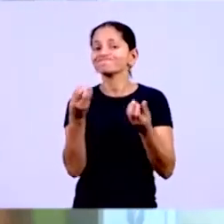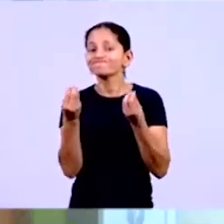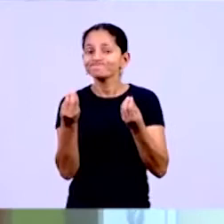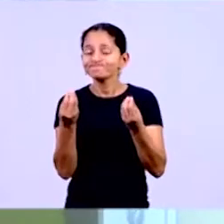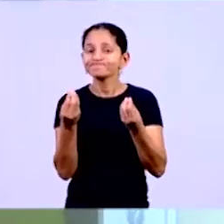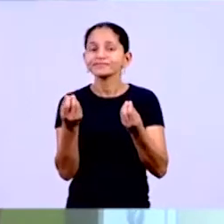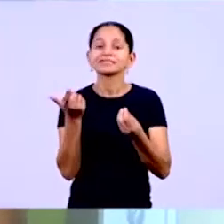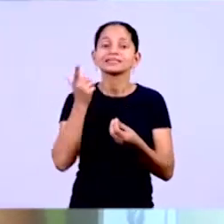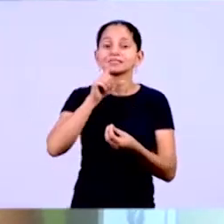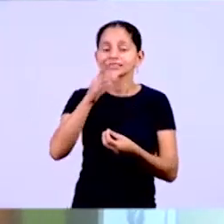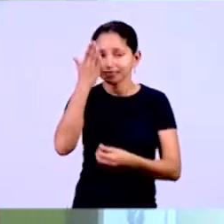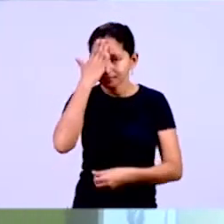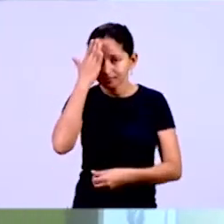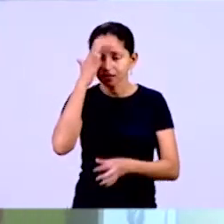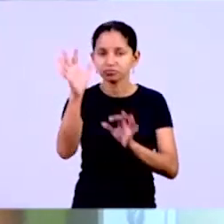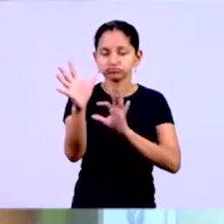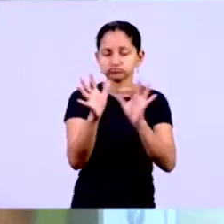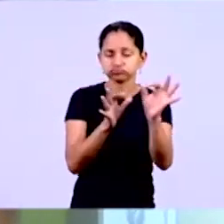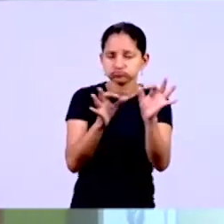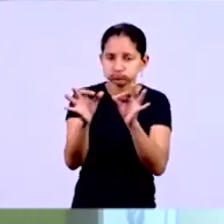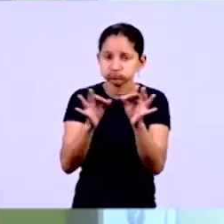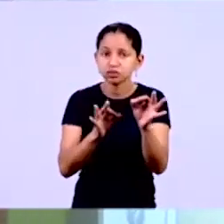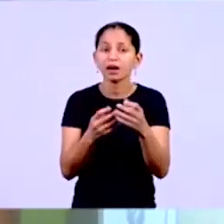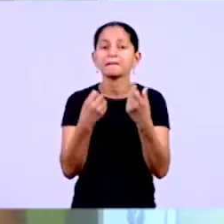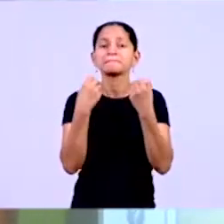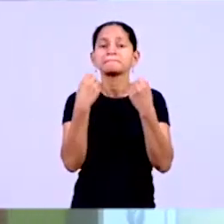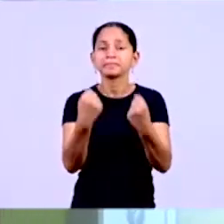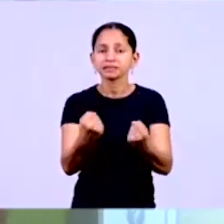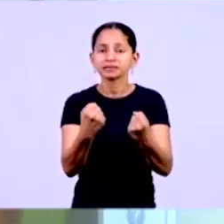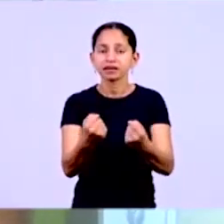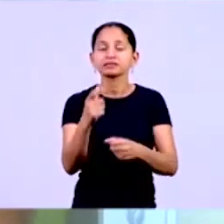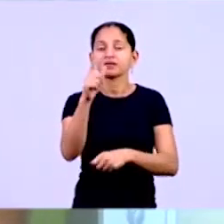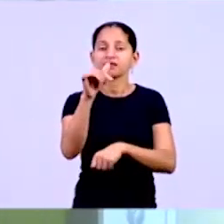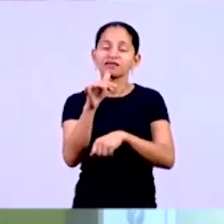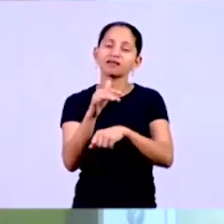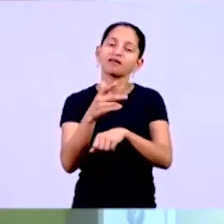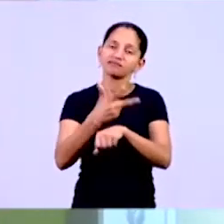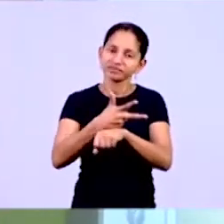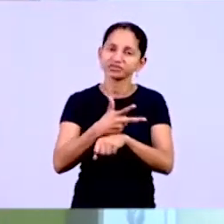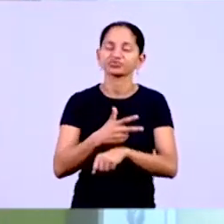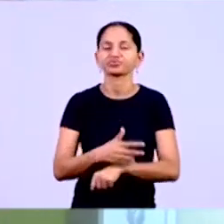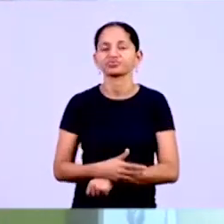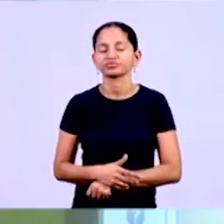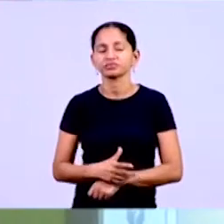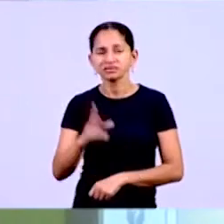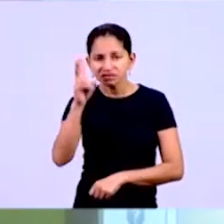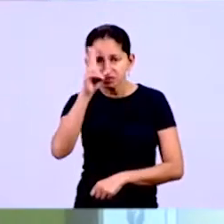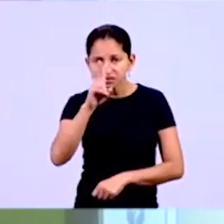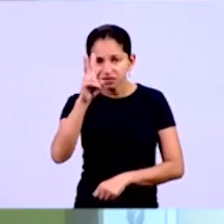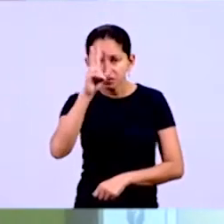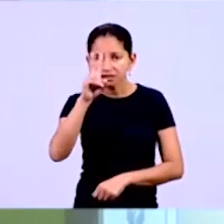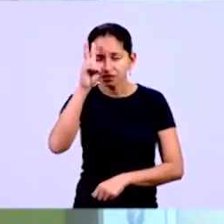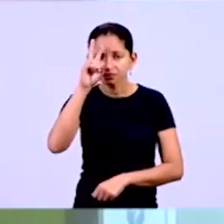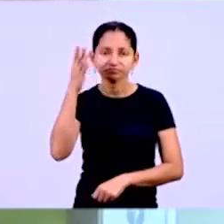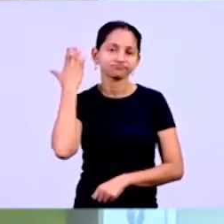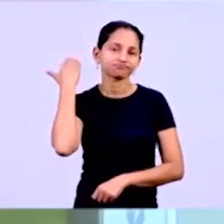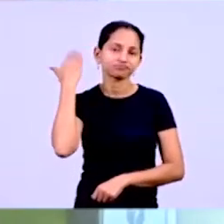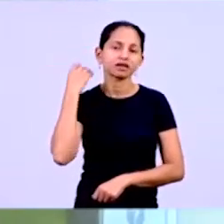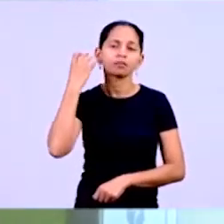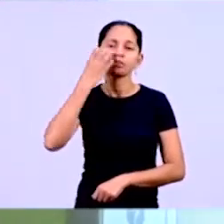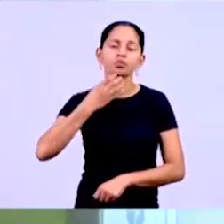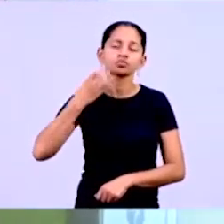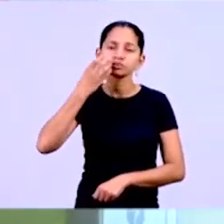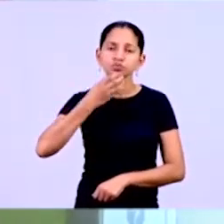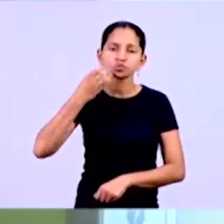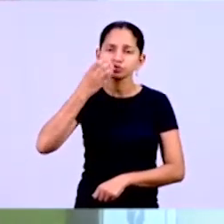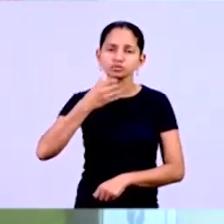pouco mais poderosa, que uma das coisas que mais pesam no computador são justamente vídeos. Não sei se vocês se lembram, quando a gente usava as músicas, a gente